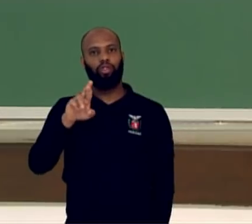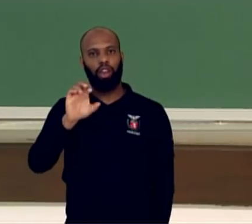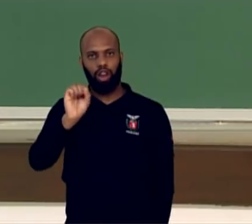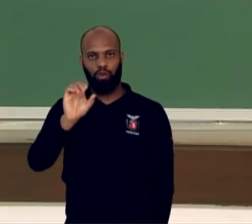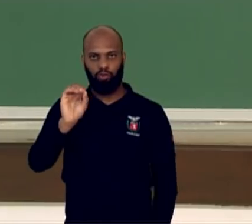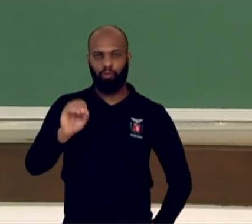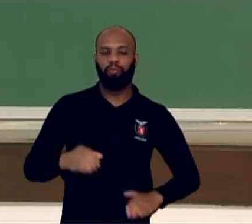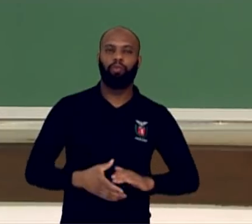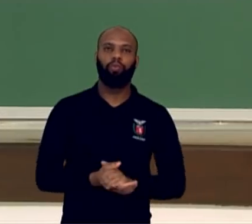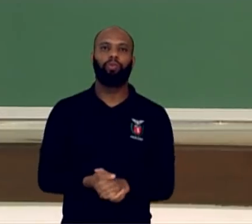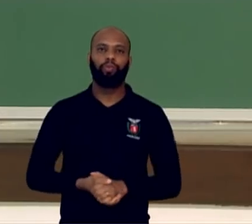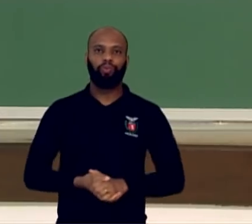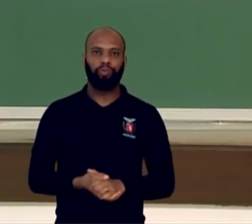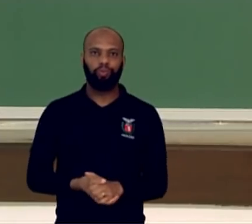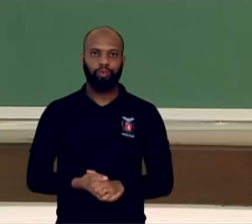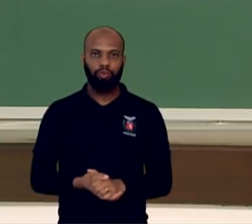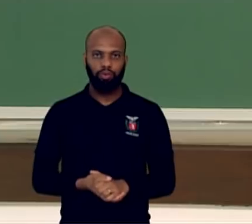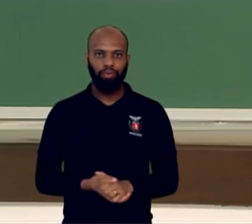Fácil, né?